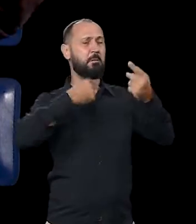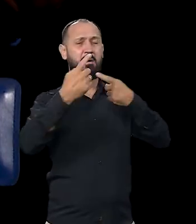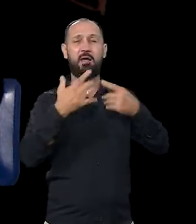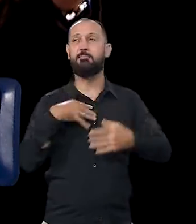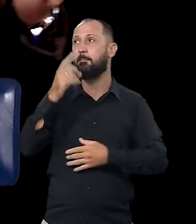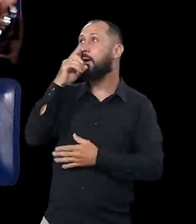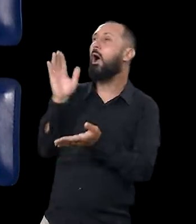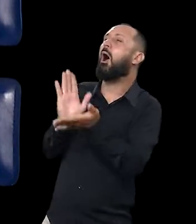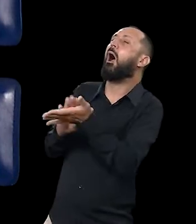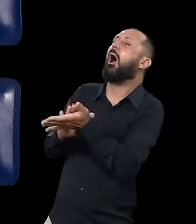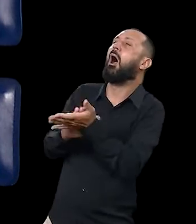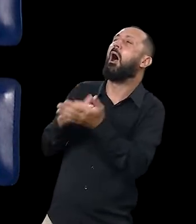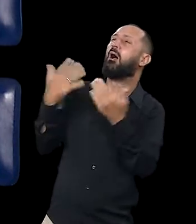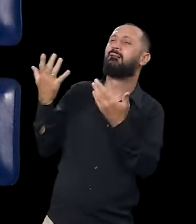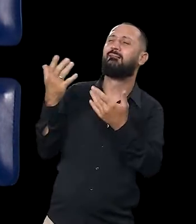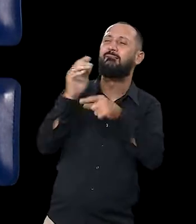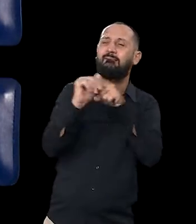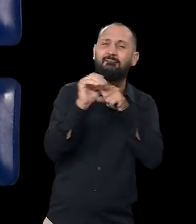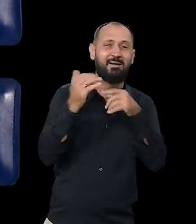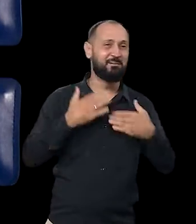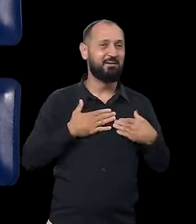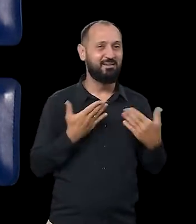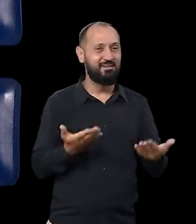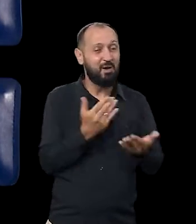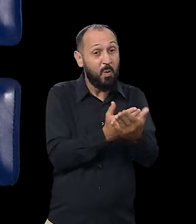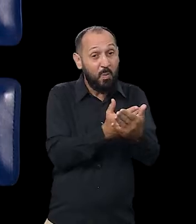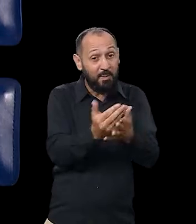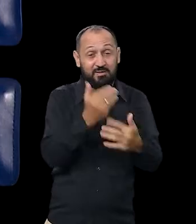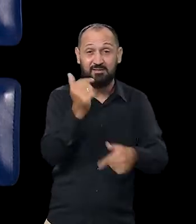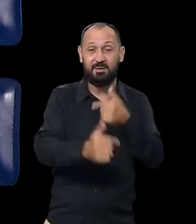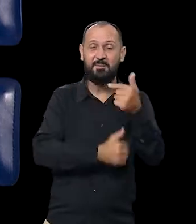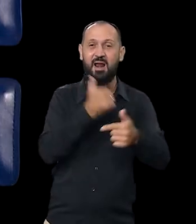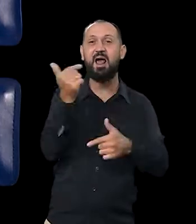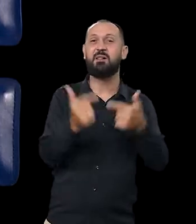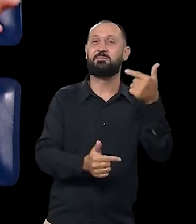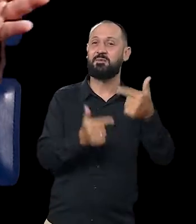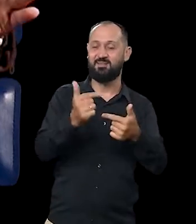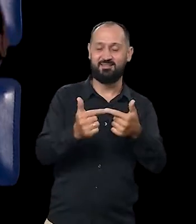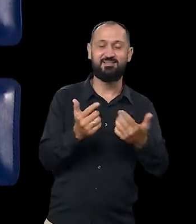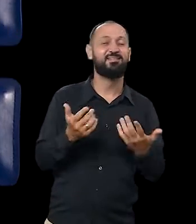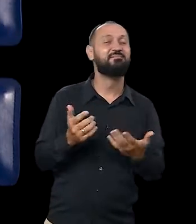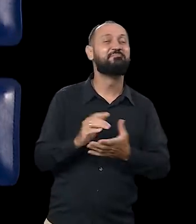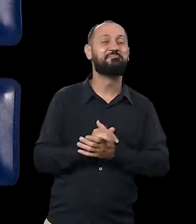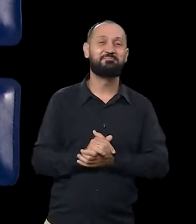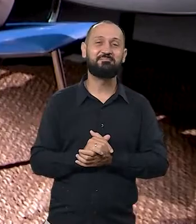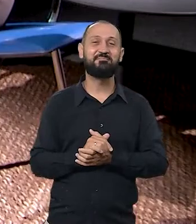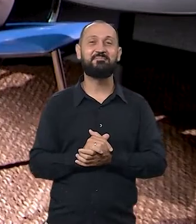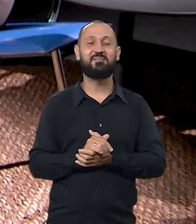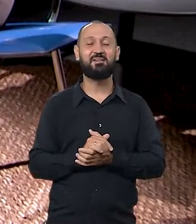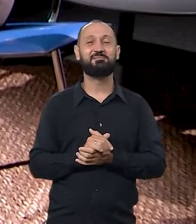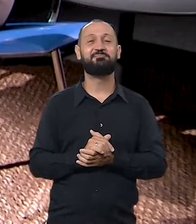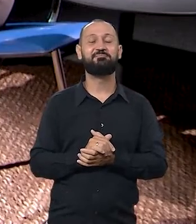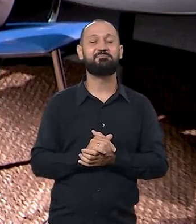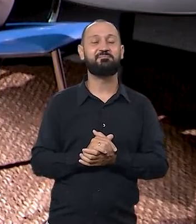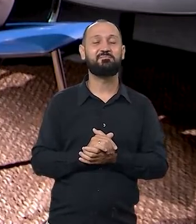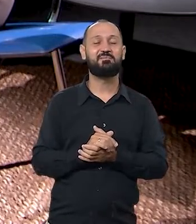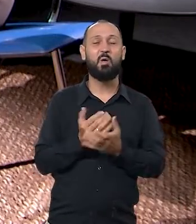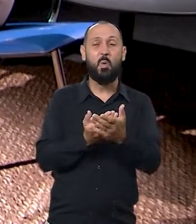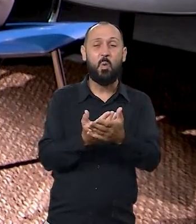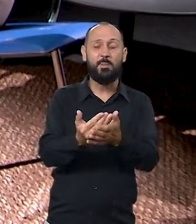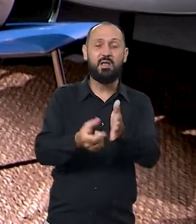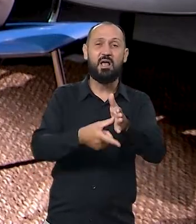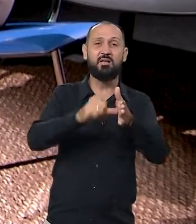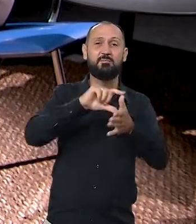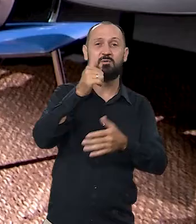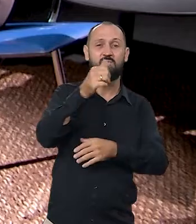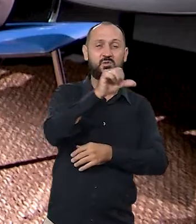ela entusiasmava. Então, o início do gosto pela política, ela se deu ainda muito antes,